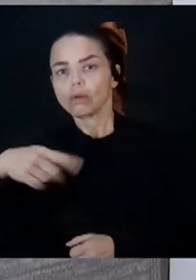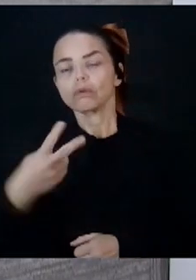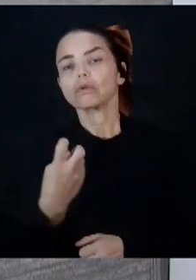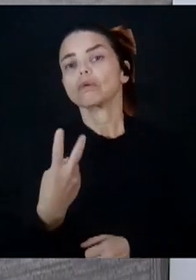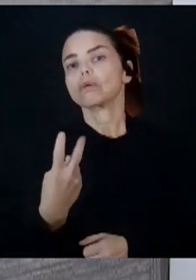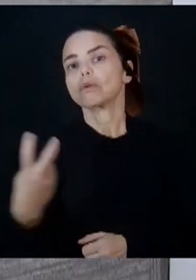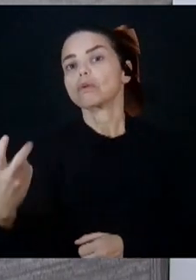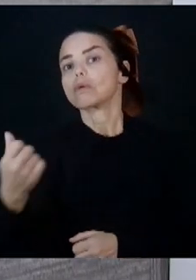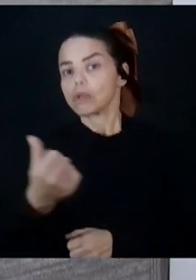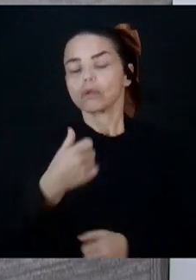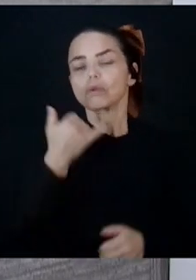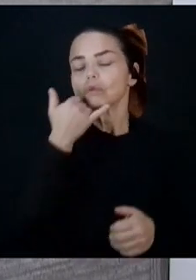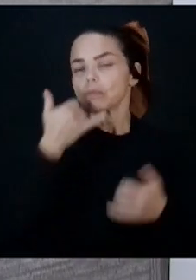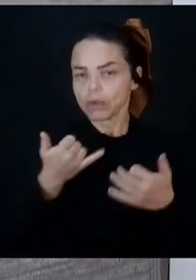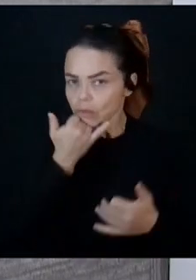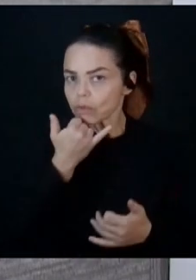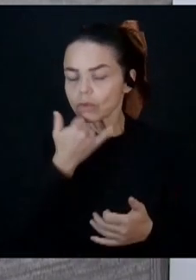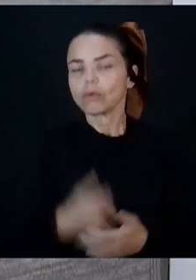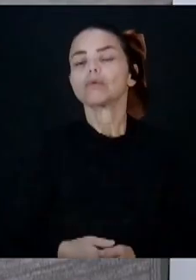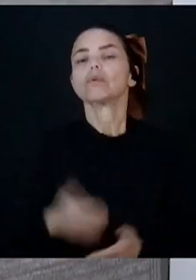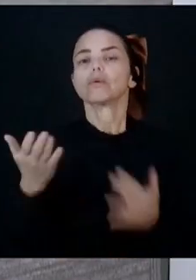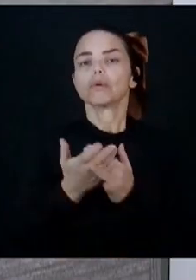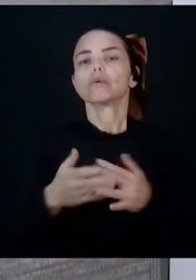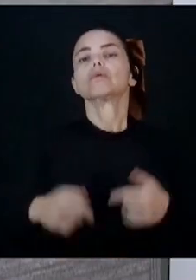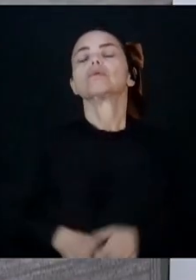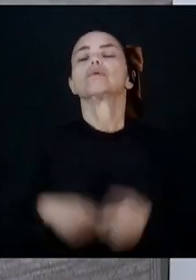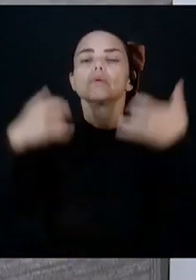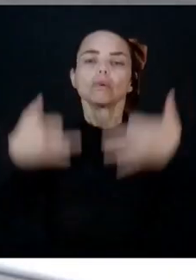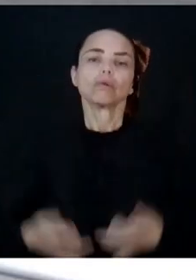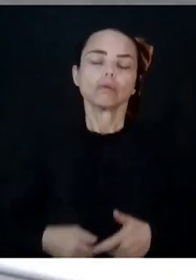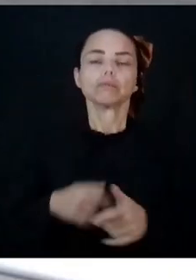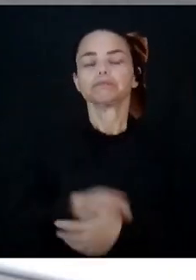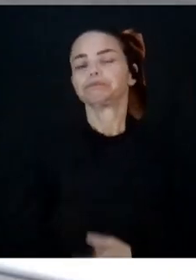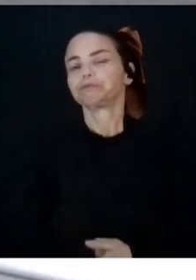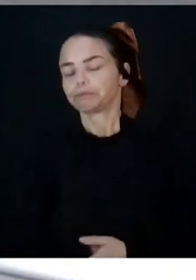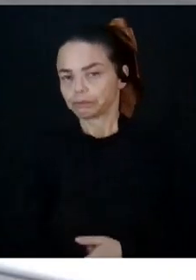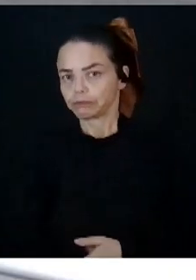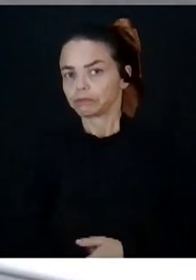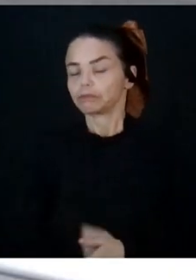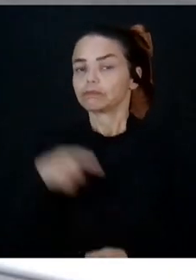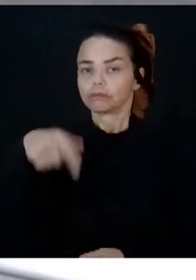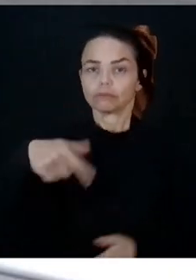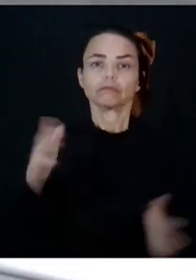Ele falou conosco no intervalo a respeito desta situação. Vamos acompanhar. Esse é o